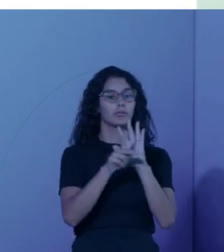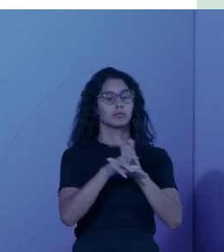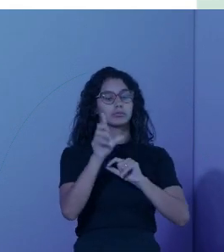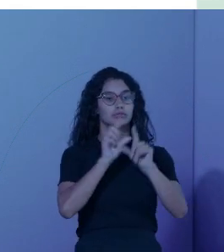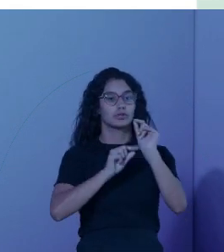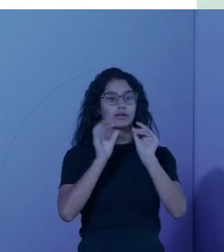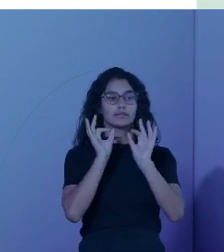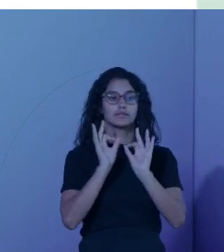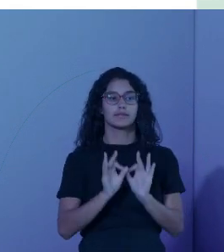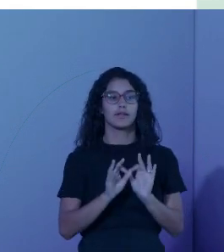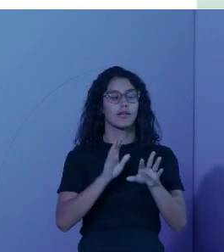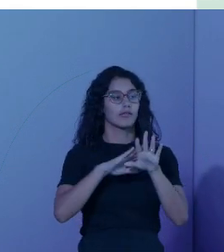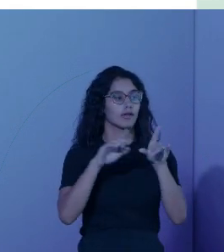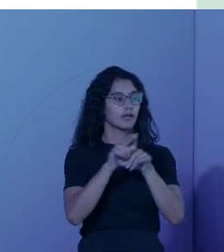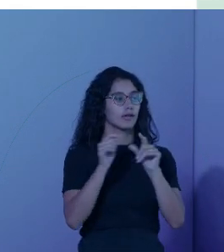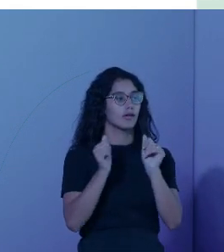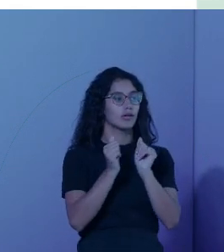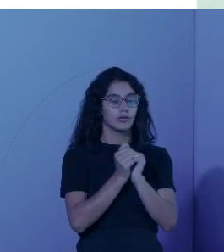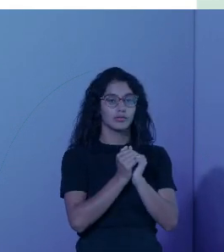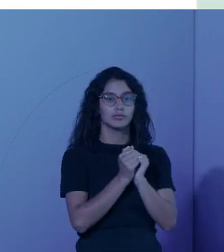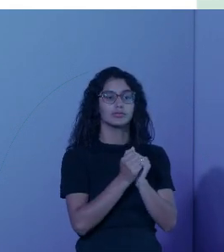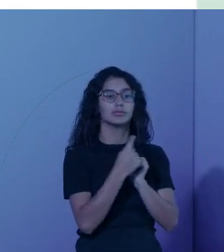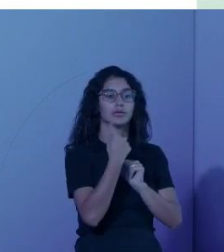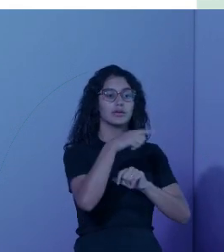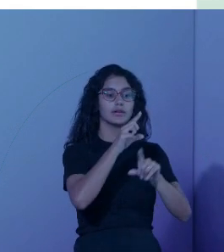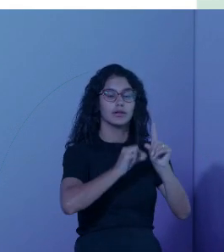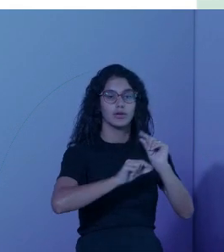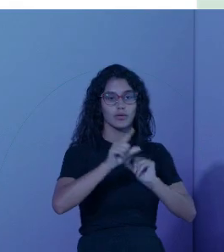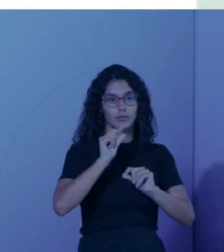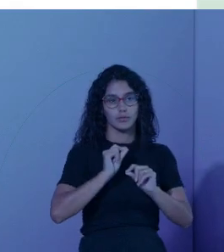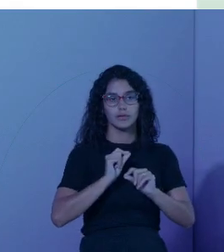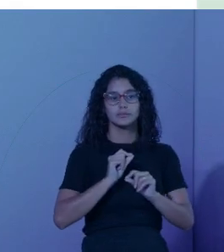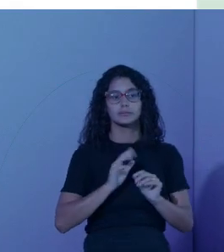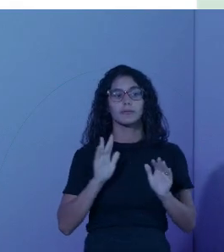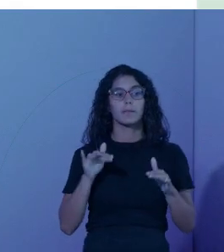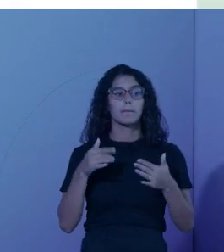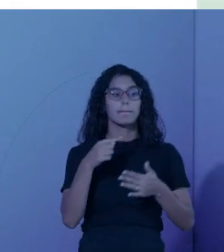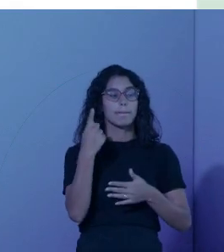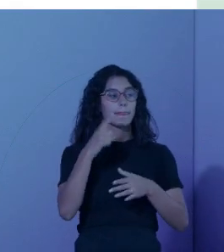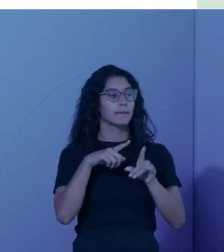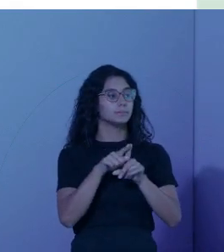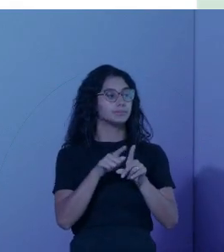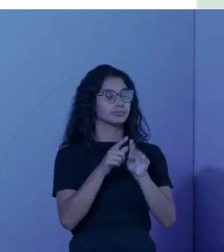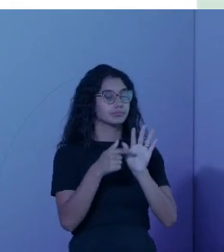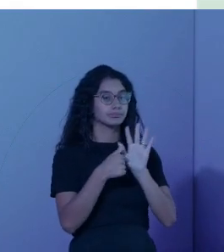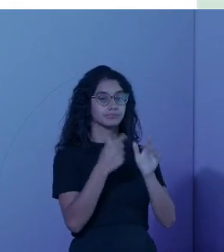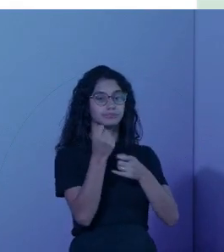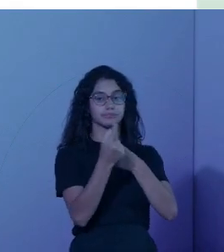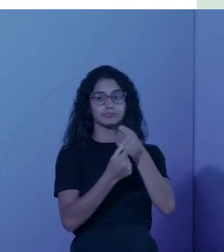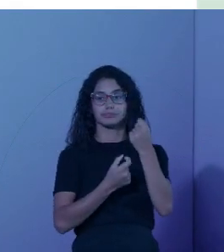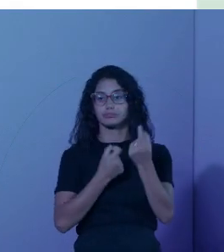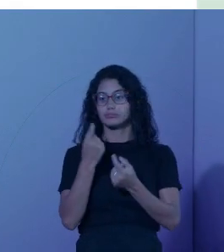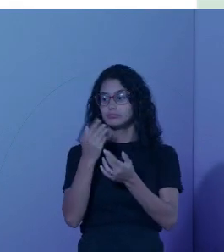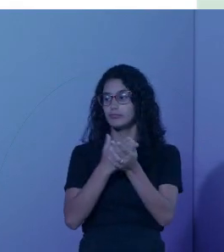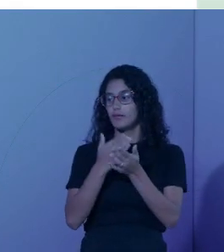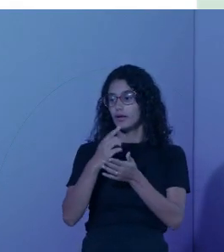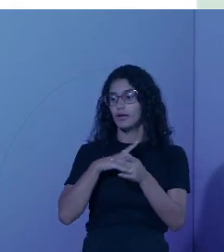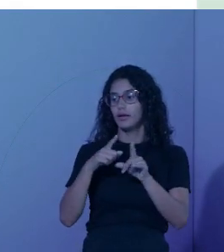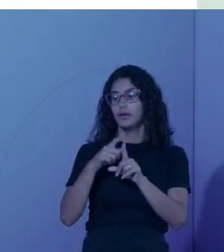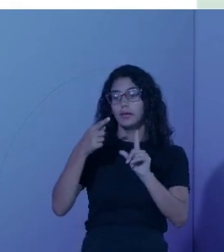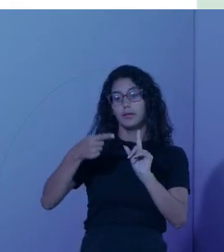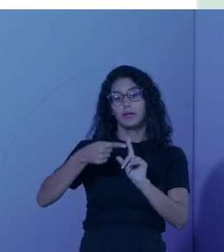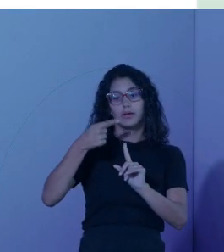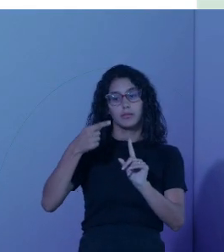decisão e que faça parte da tomada de decisão. Então, aqui a gente destaca algumas iniciativas,